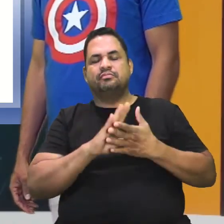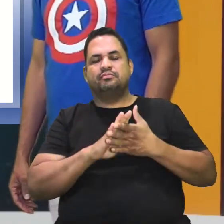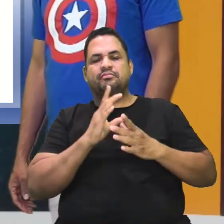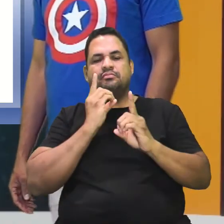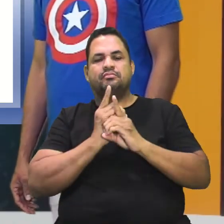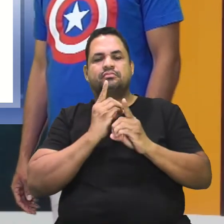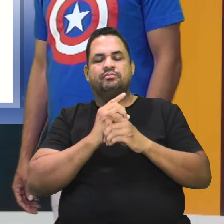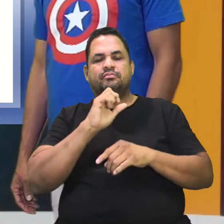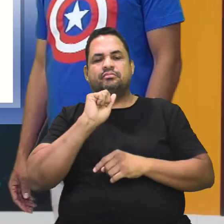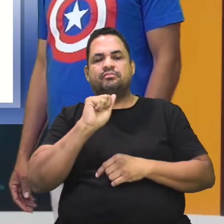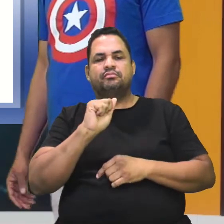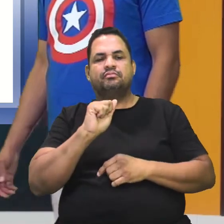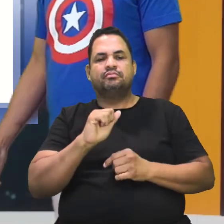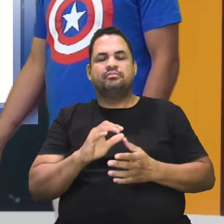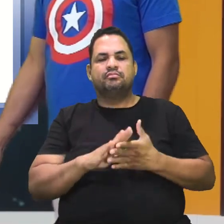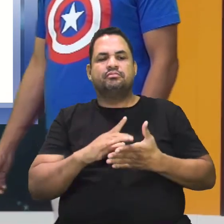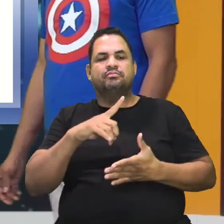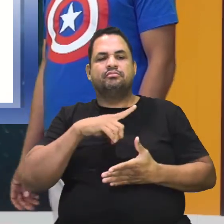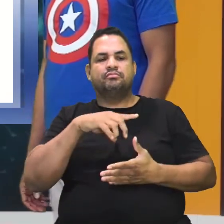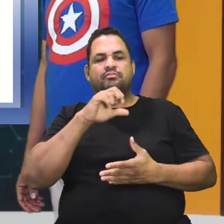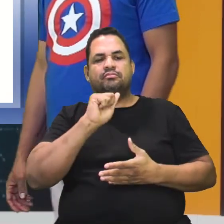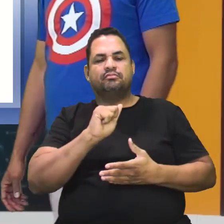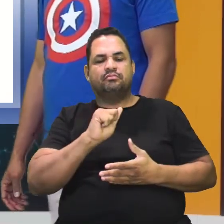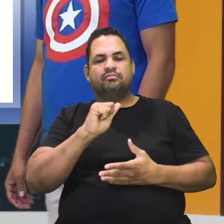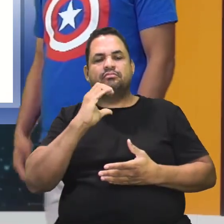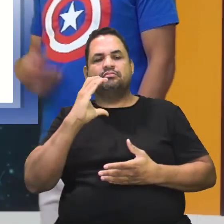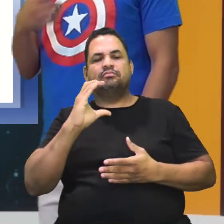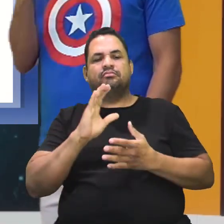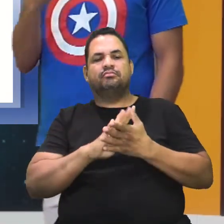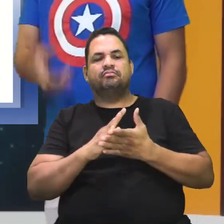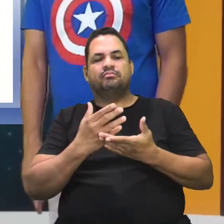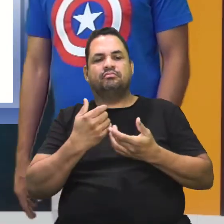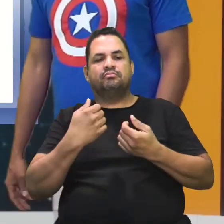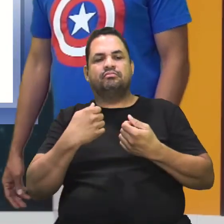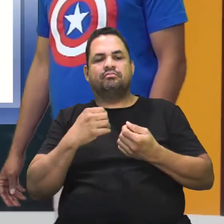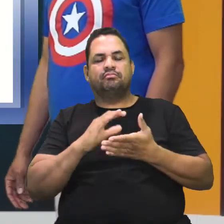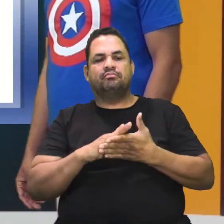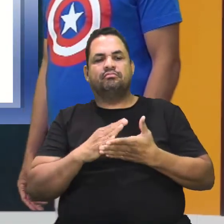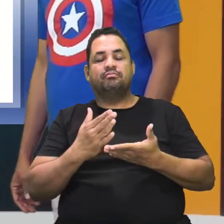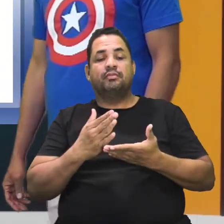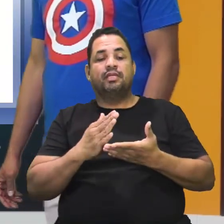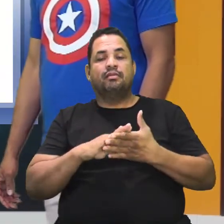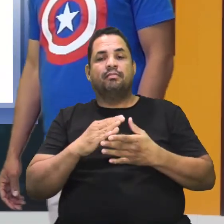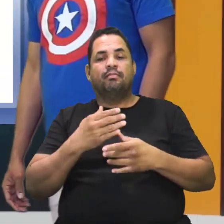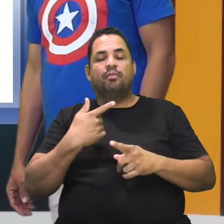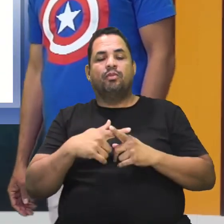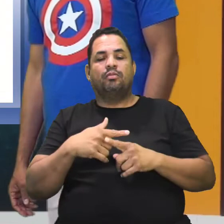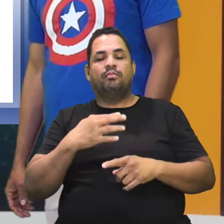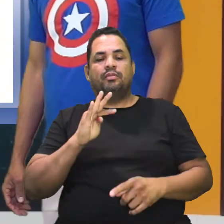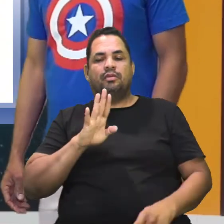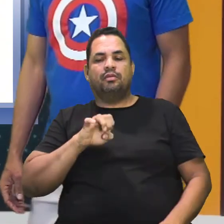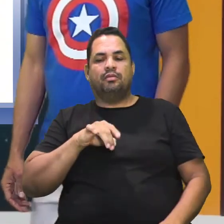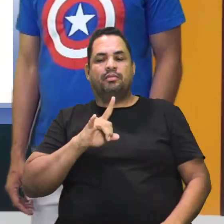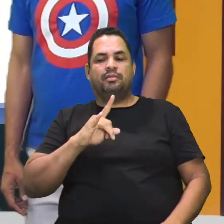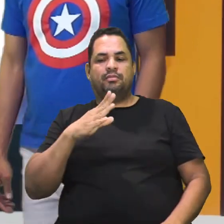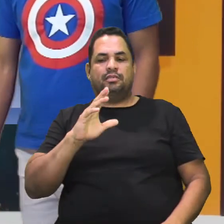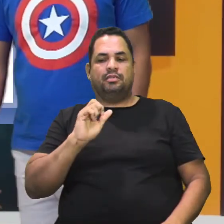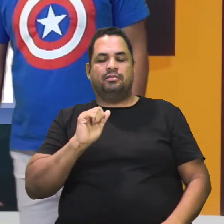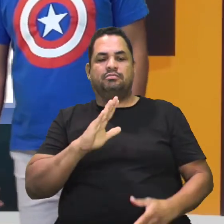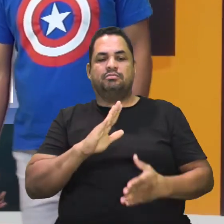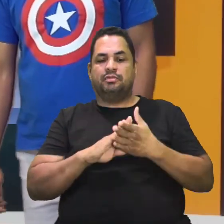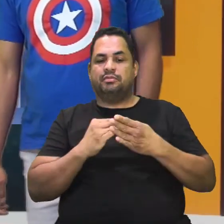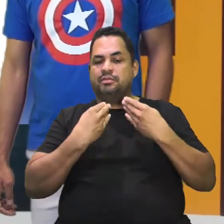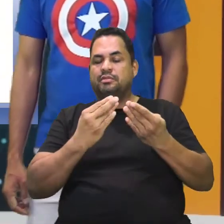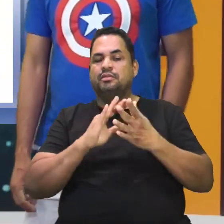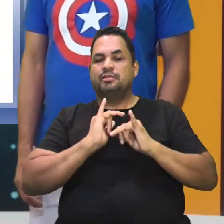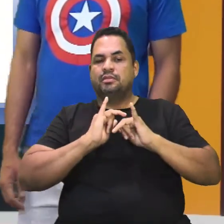achei quem? O A. Eu tenho A, eu tenho C, eu consigo tenho B também. Porque é o Teorema de Pitágoras que vai me fornecer essa